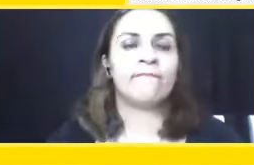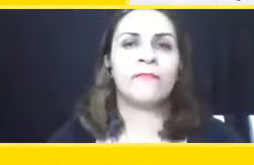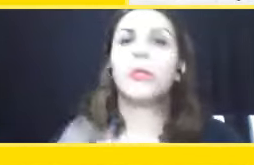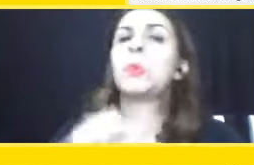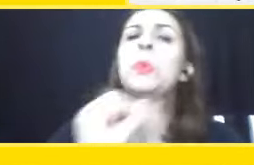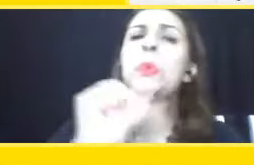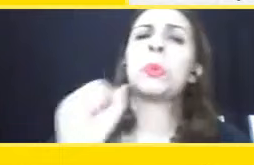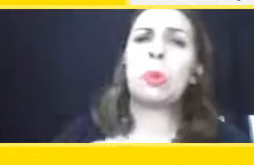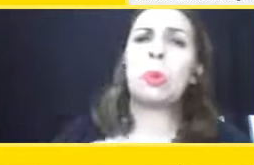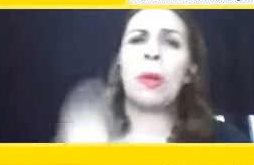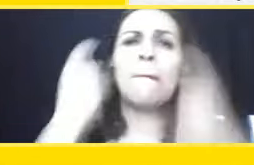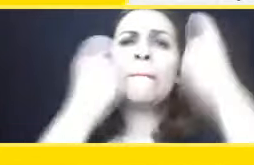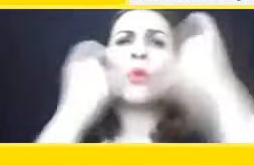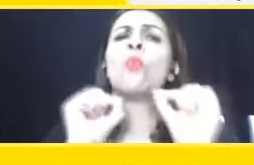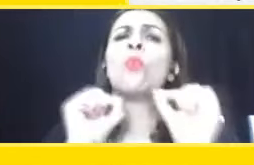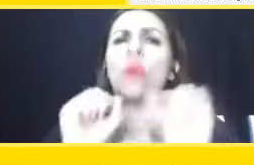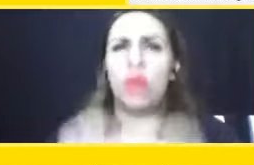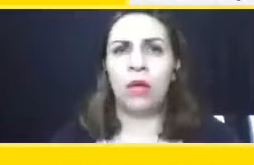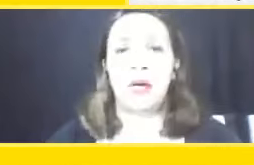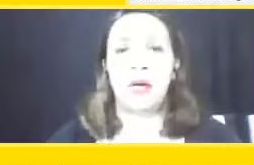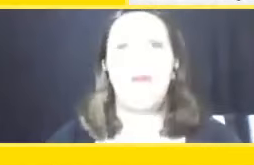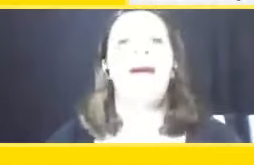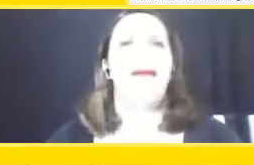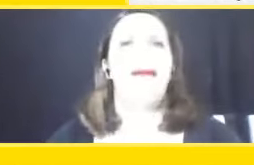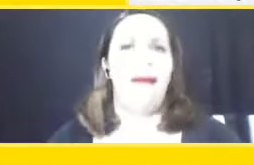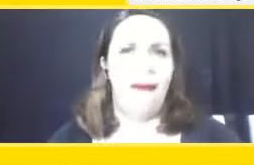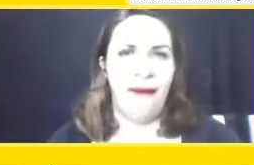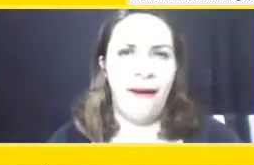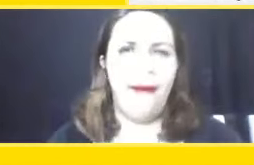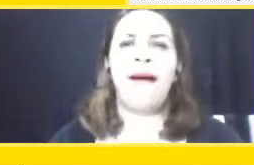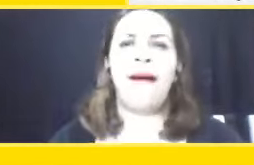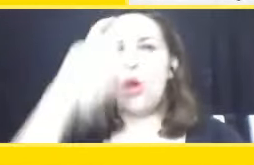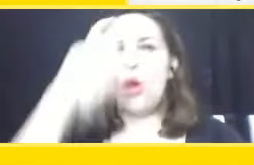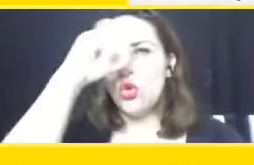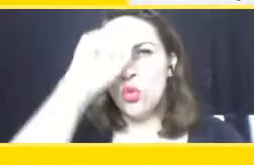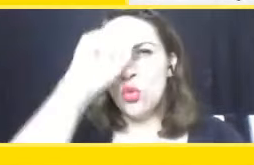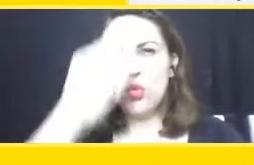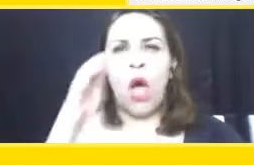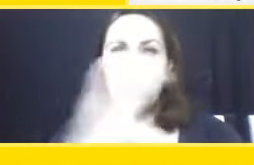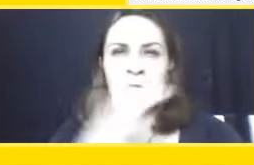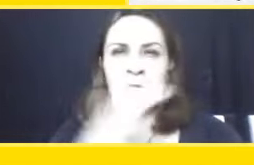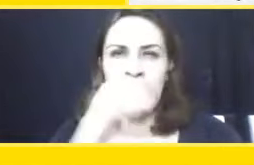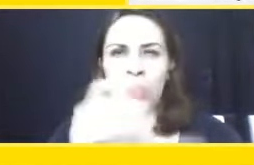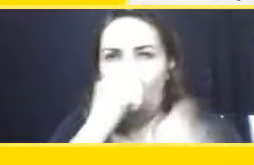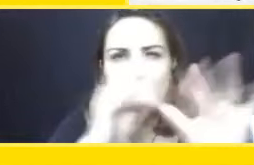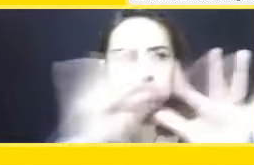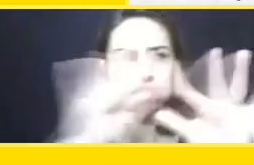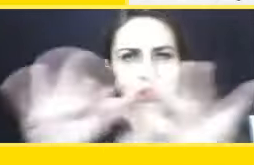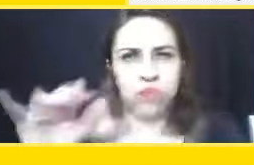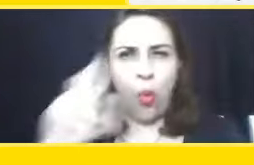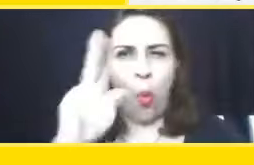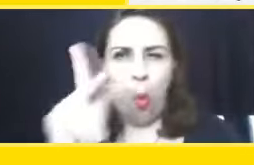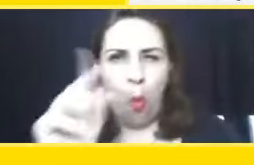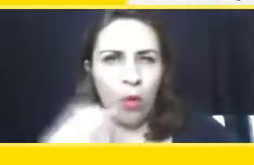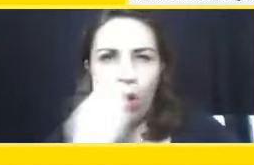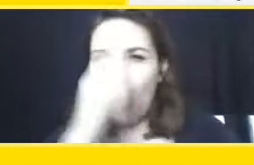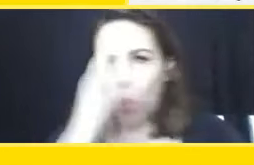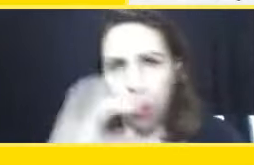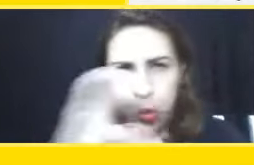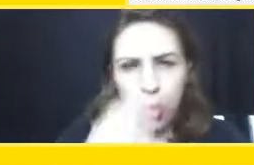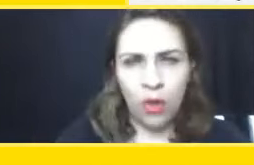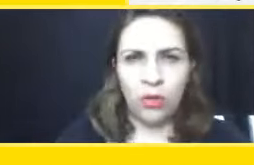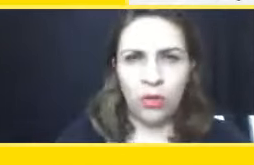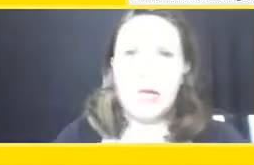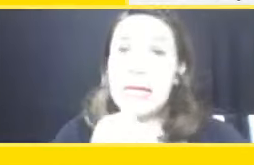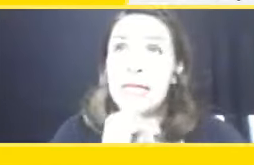O que que nos preocupa aqui? Que a rede de saúde da Ceilândia, vamos dar um exemplo, que metade